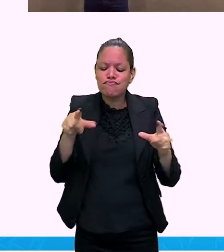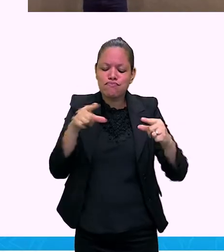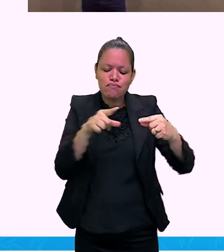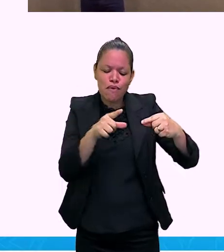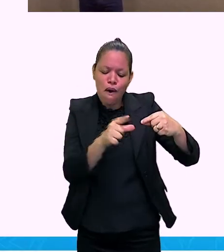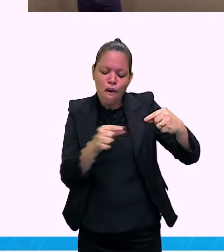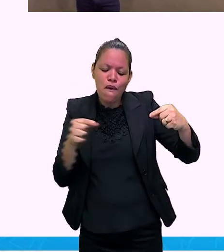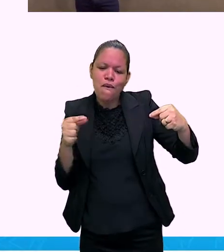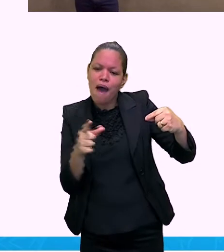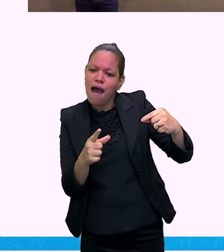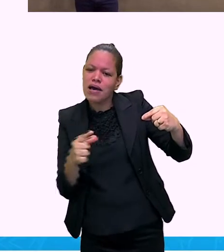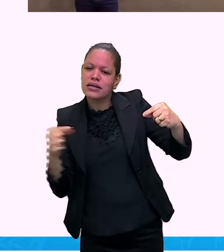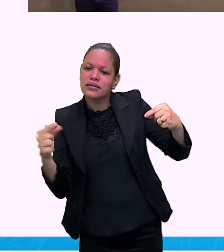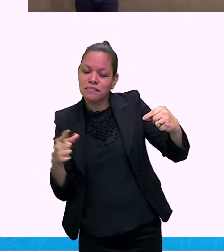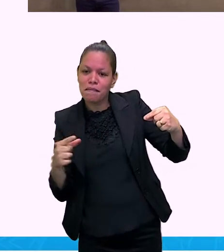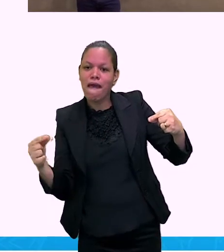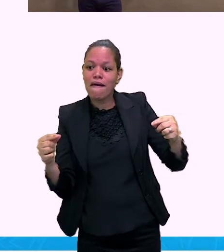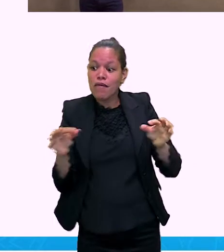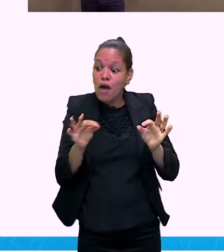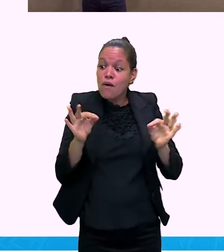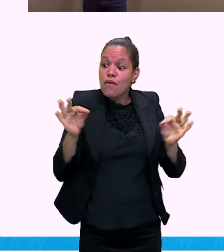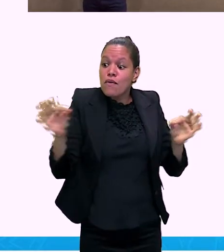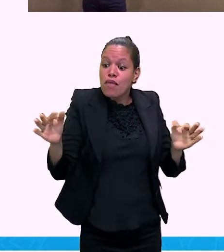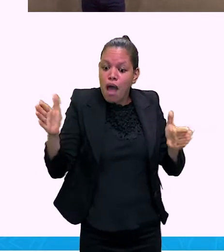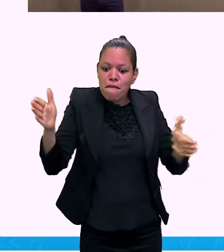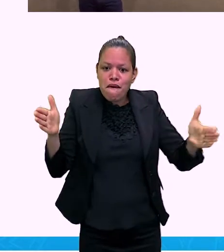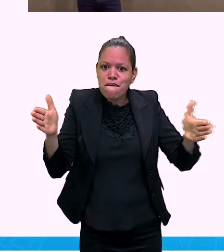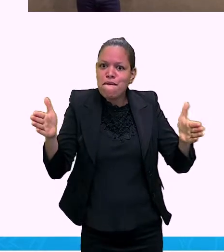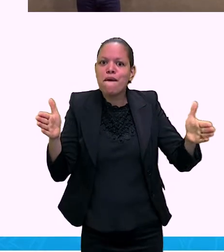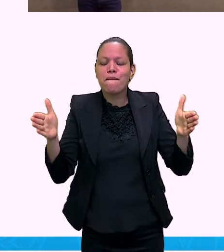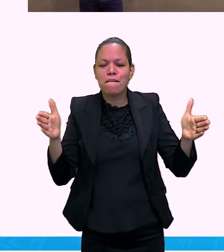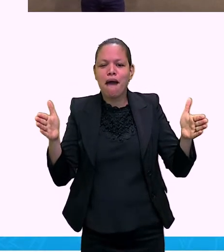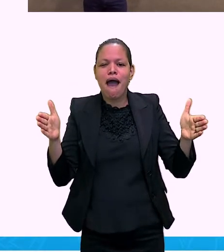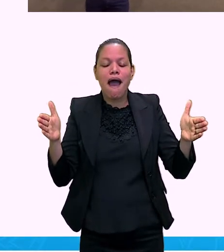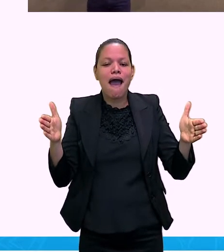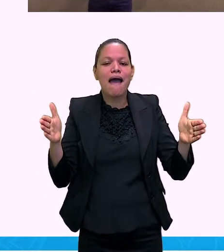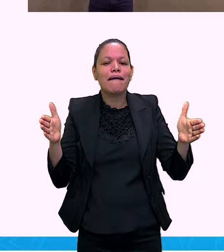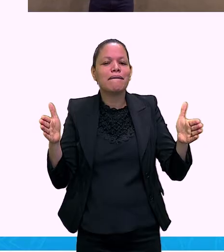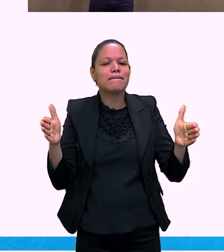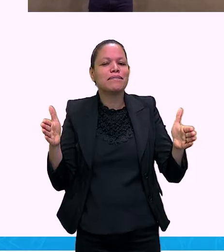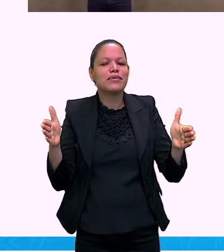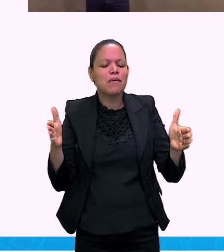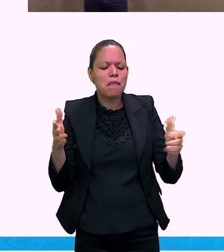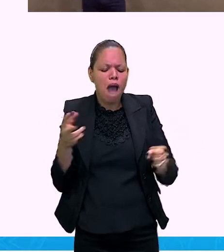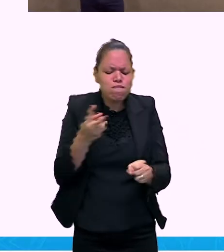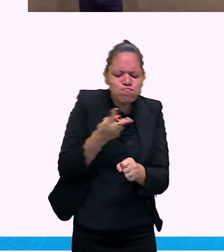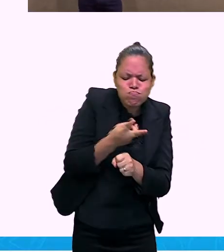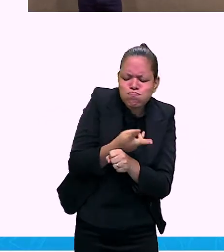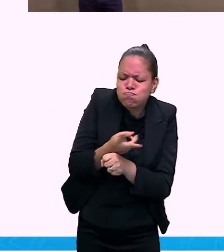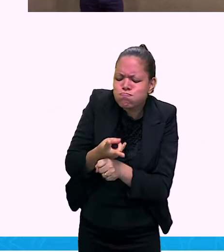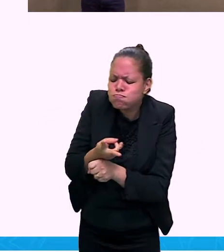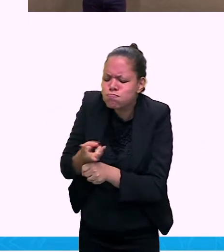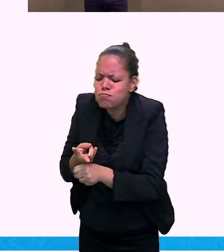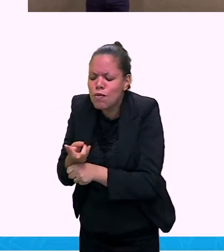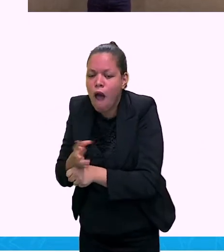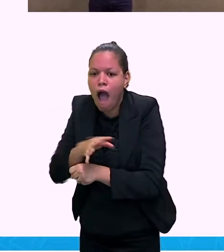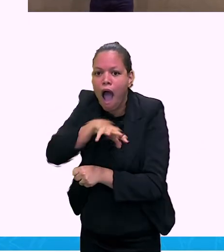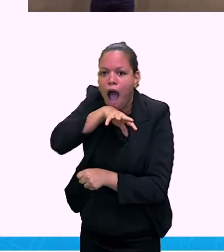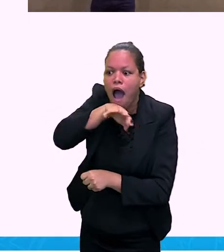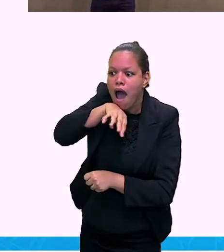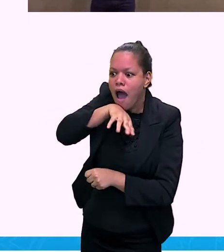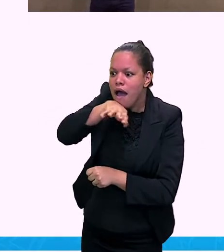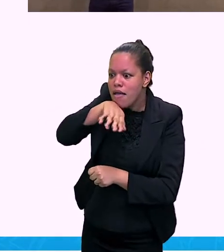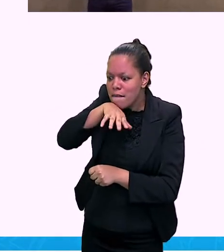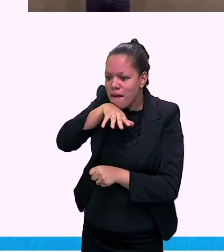flecha, além do tamanho e do formato dos arcos, até mesmo para fazer a caça de animais maiores, animais